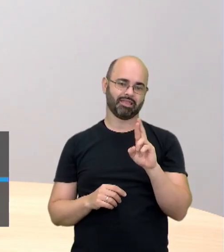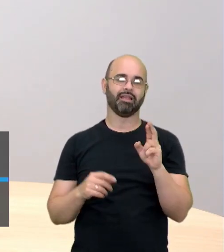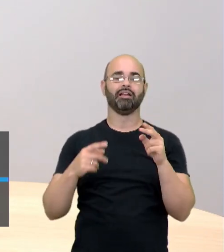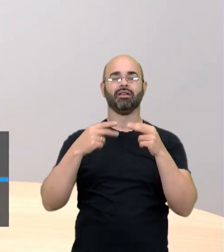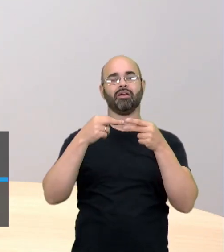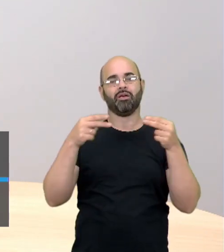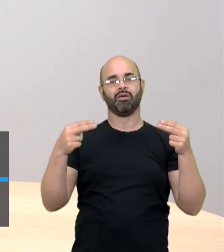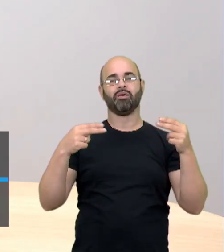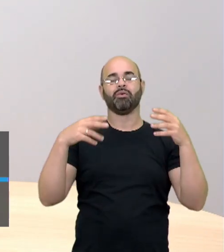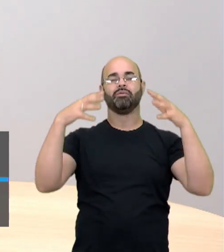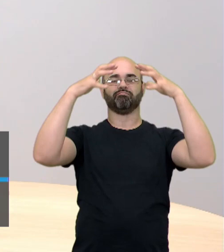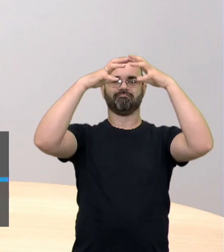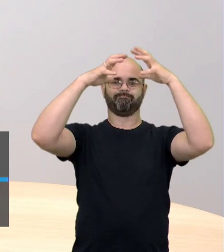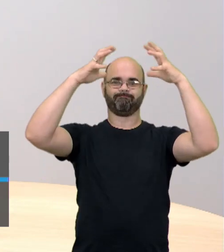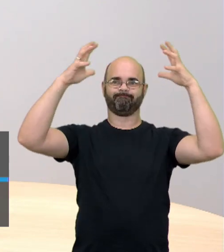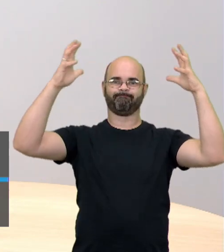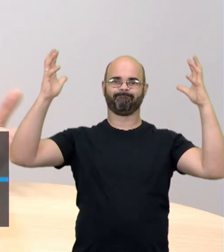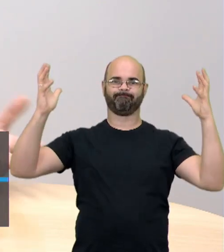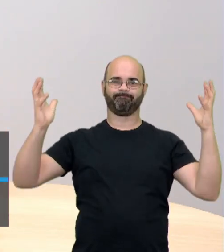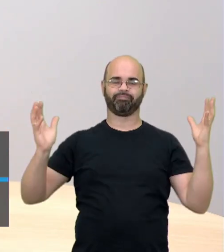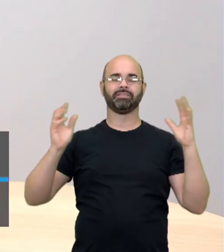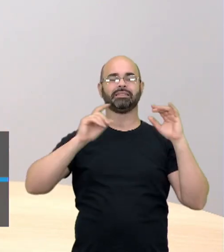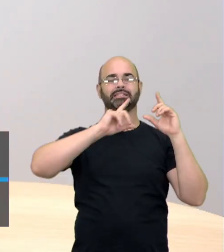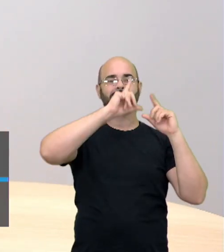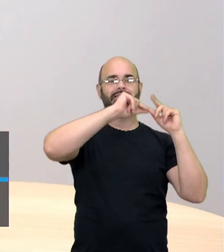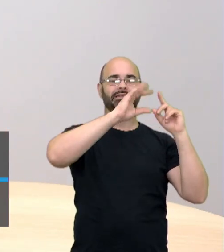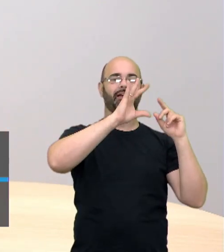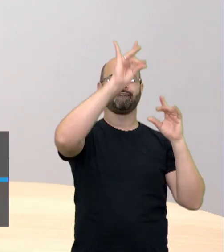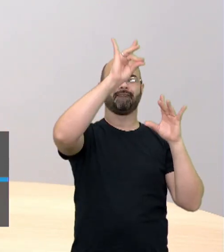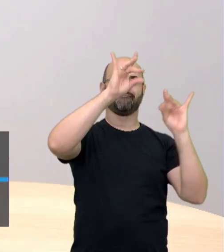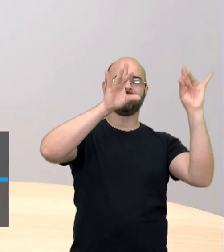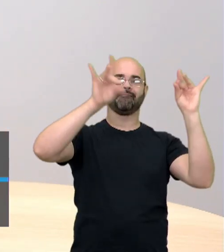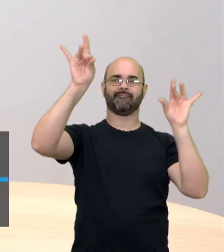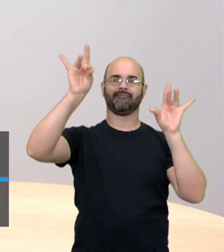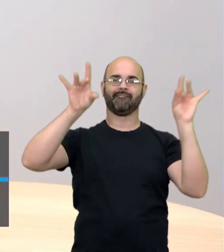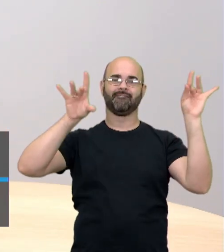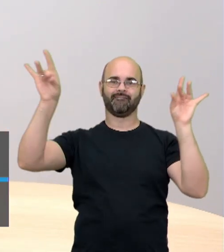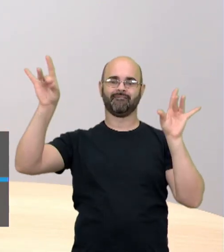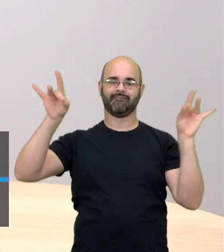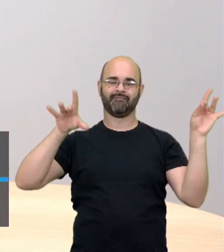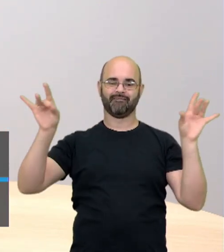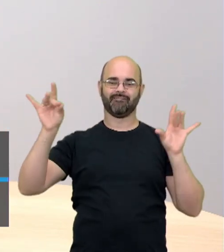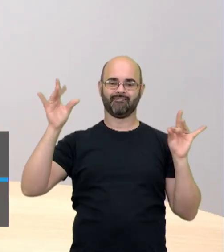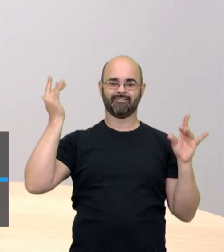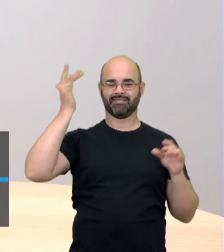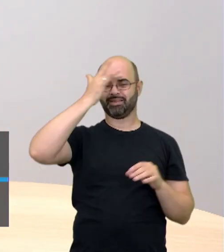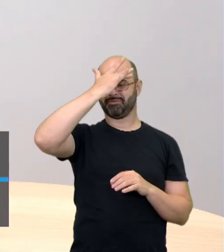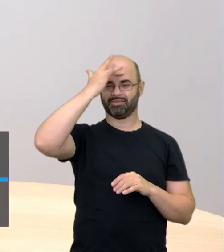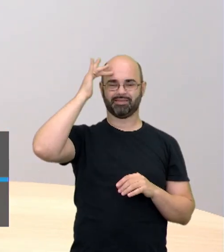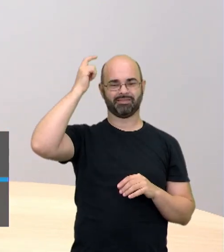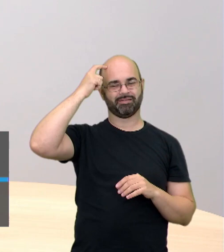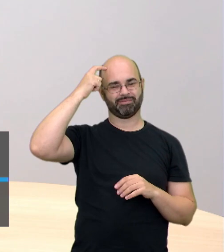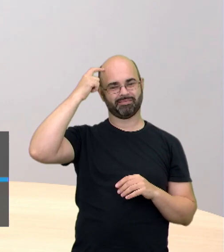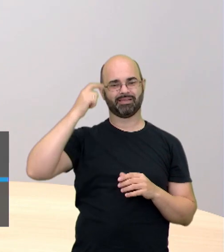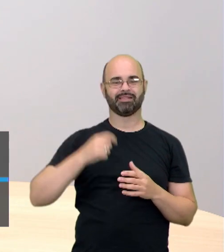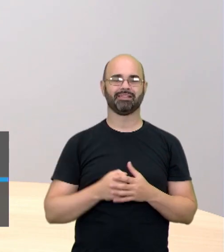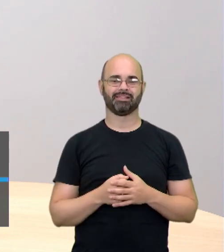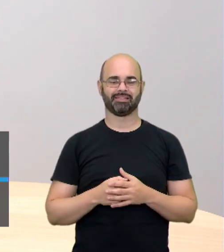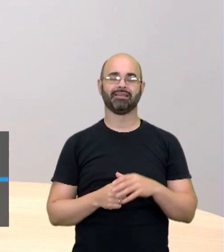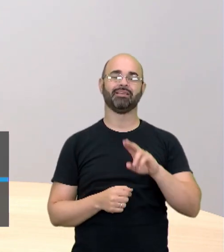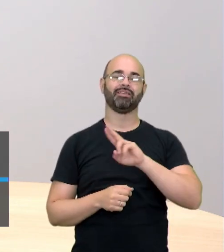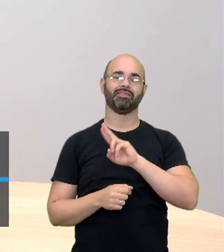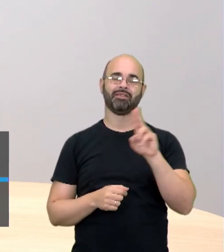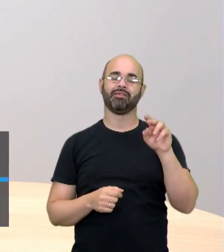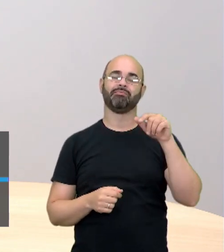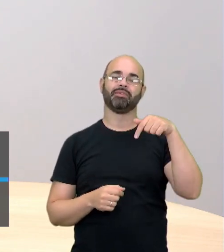preencheria, né, o firmamento. Então, é a quintessência, né? Os alquimistas chamavam de